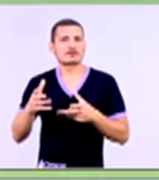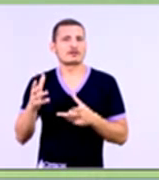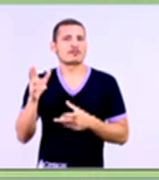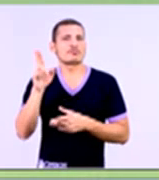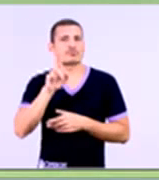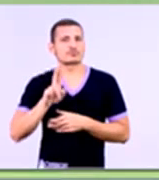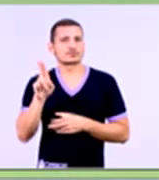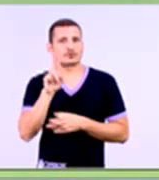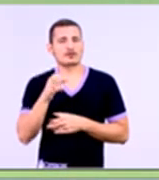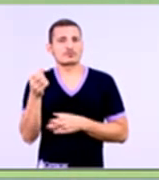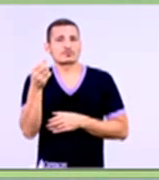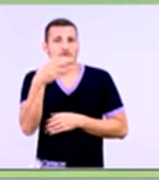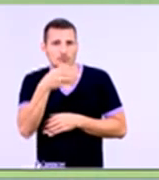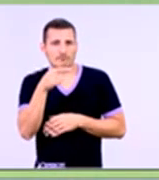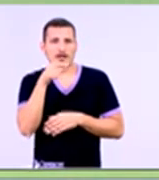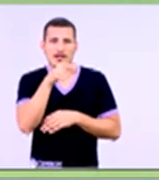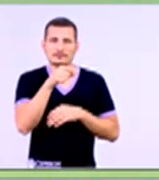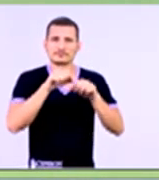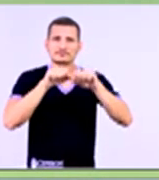referido sistema.